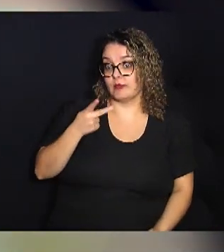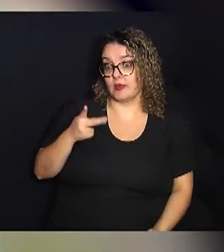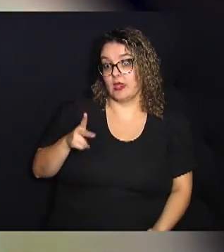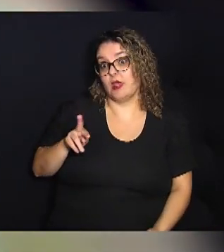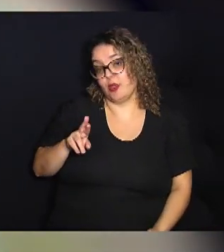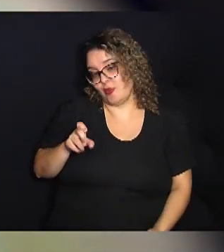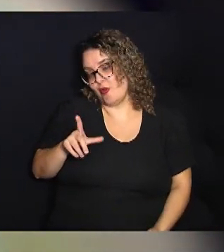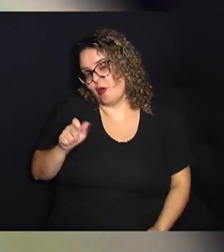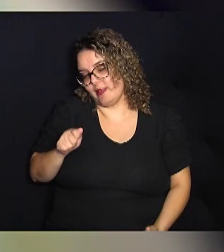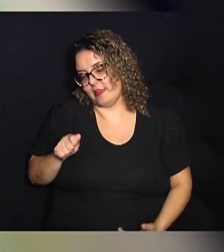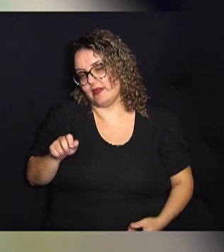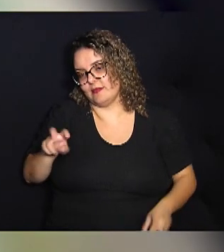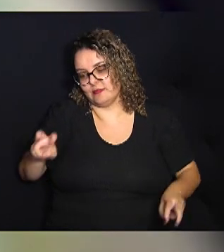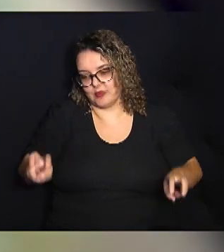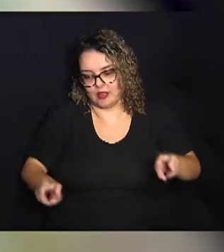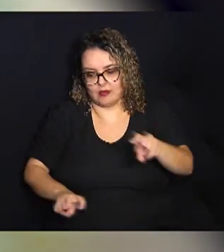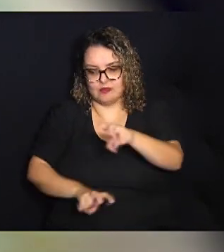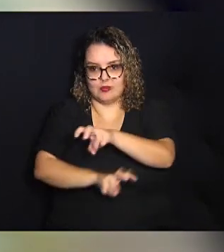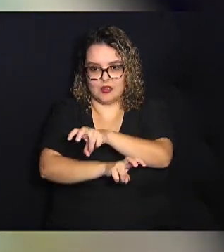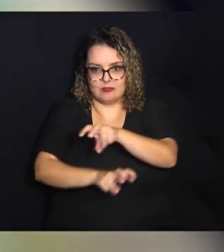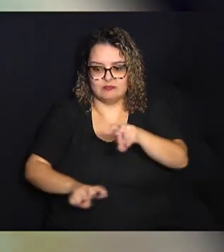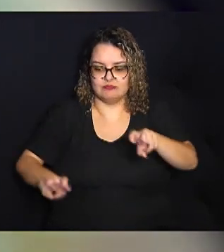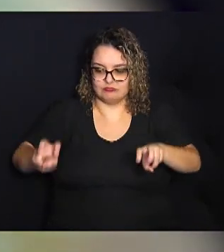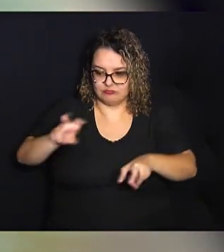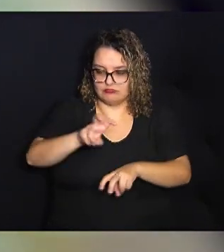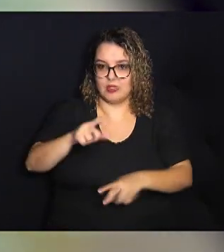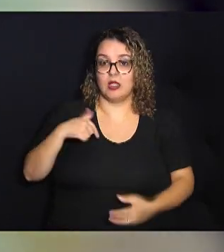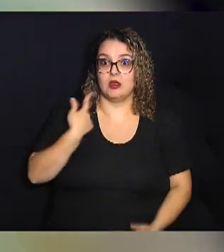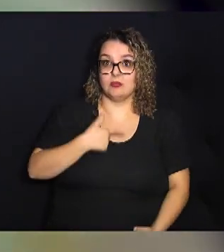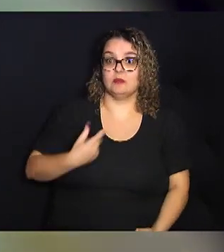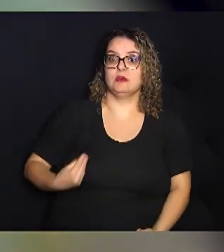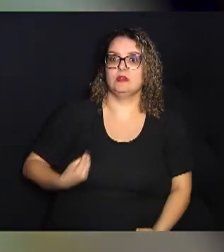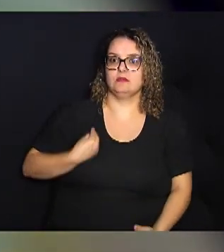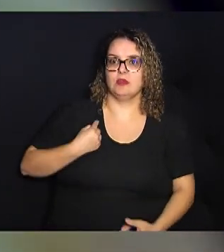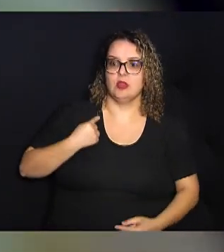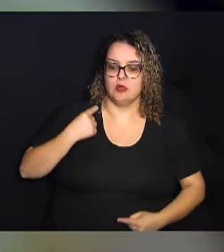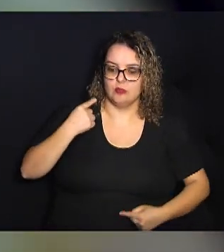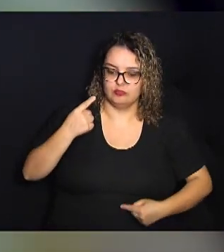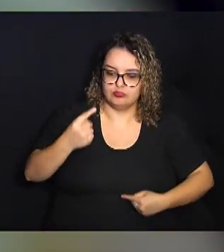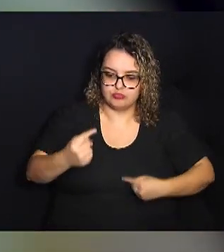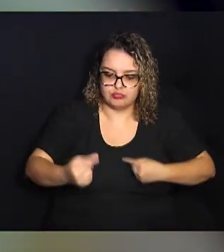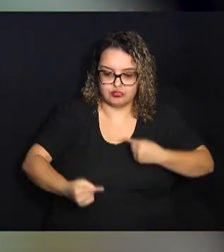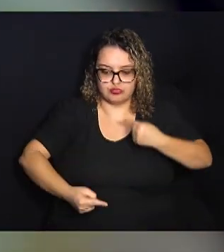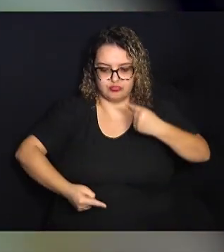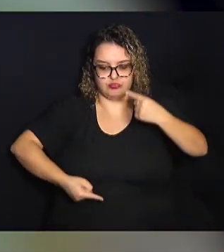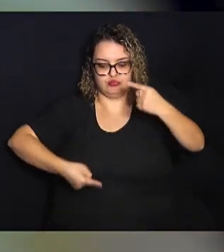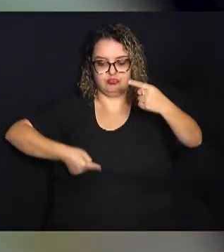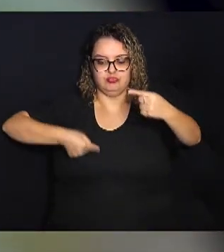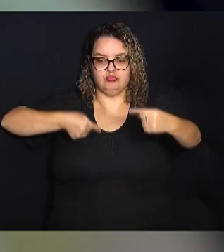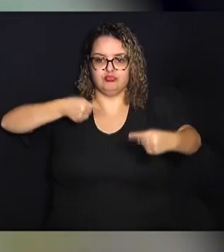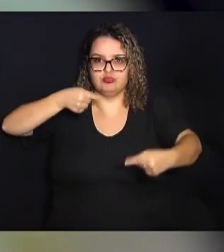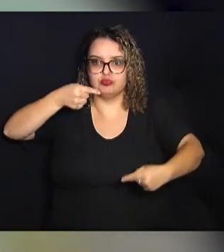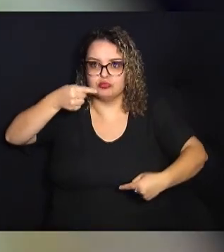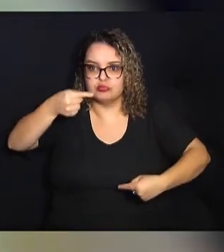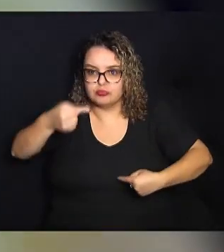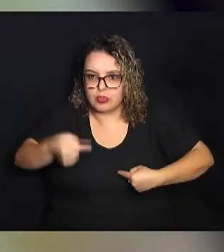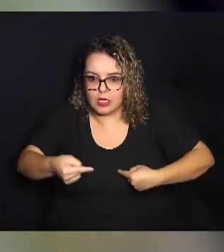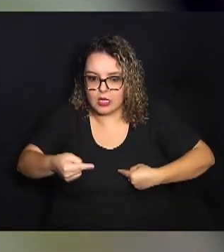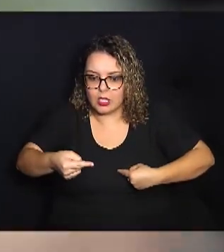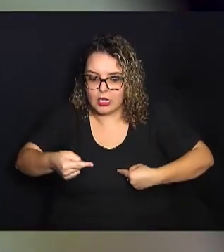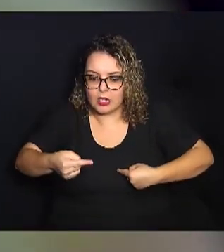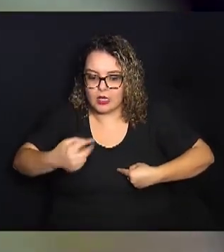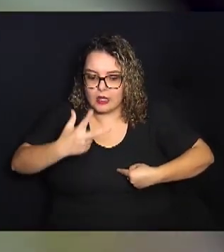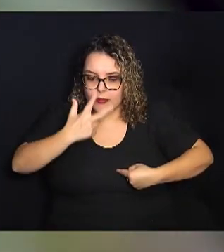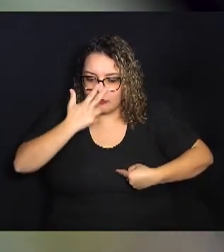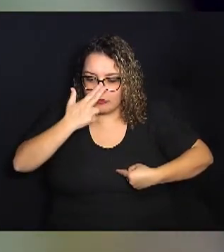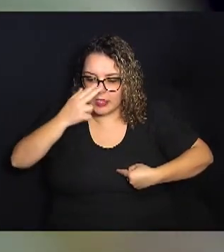tem essa questão que a nossa vida vai virando e tem momentos que a gente parece que voltou no mesmo ponto.